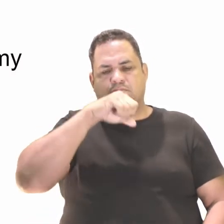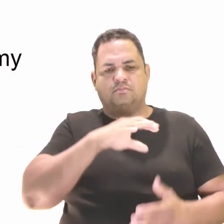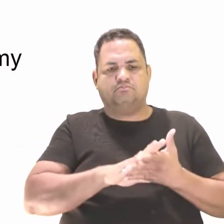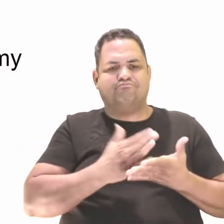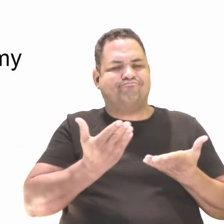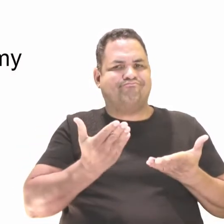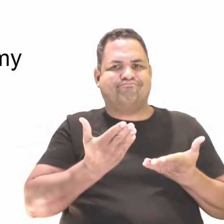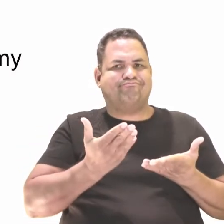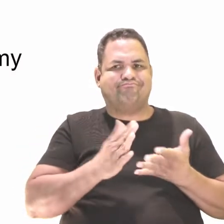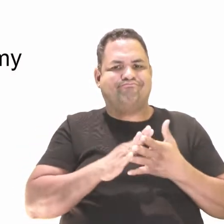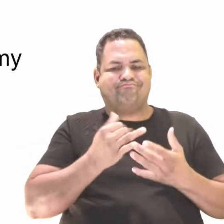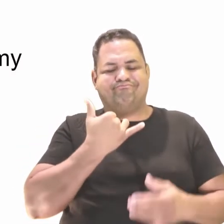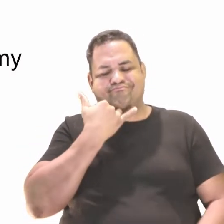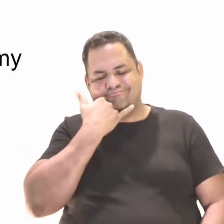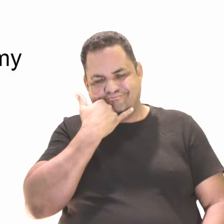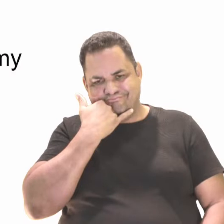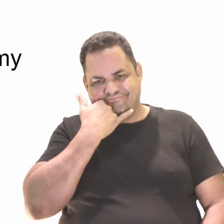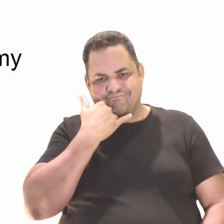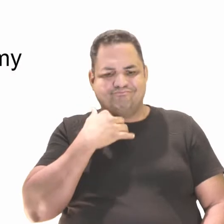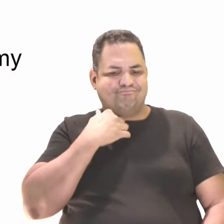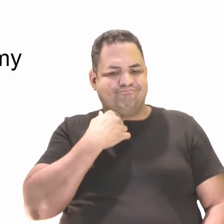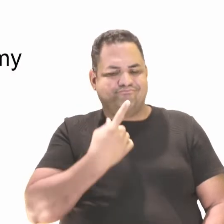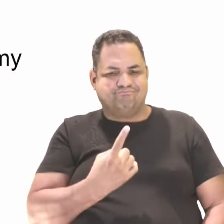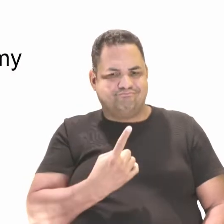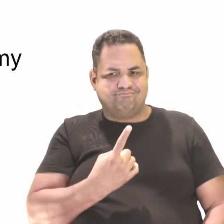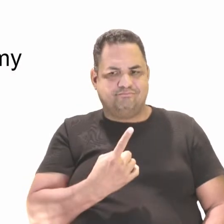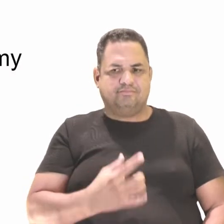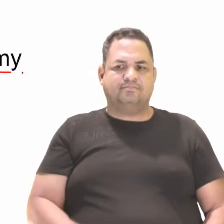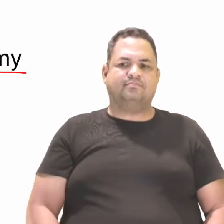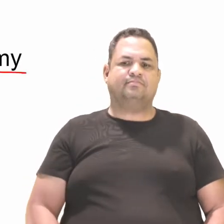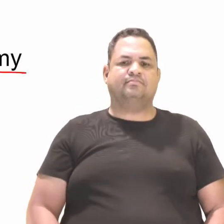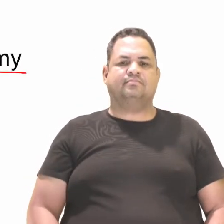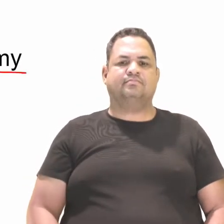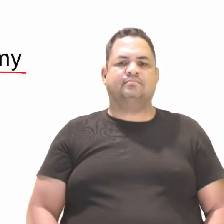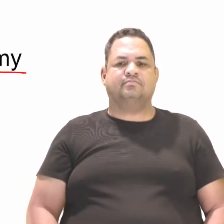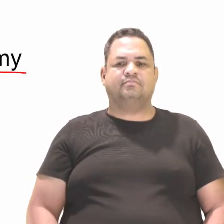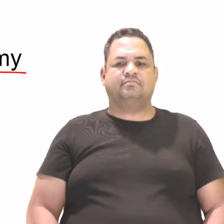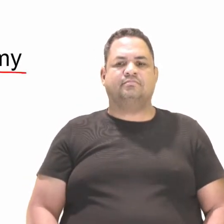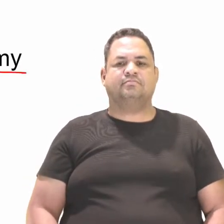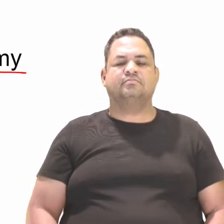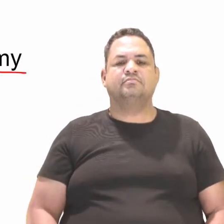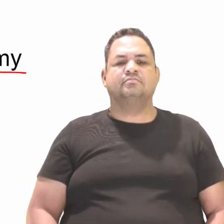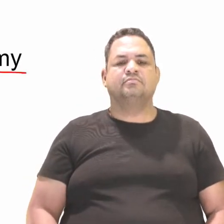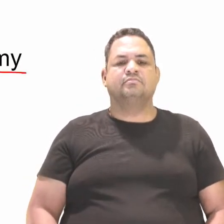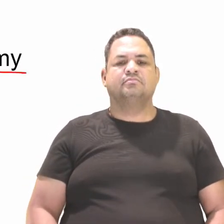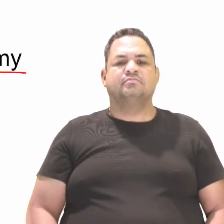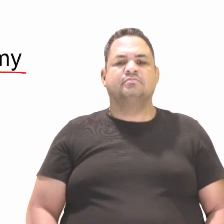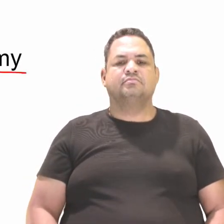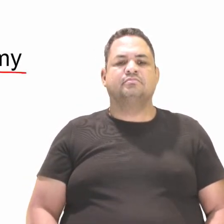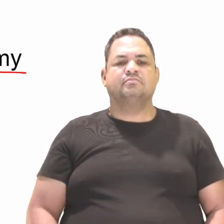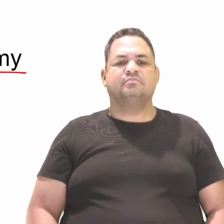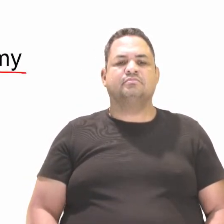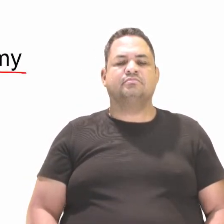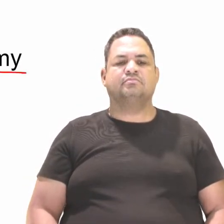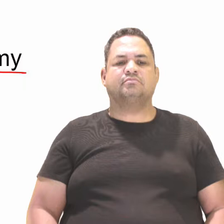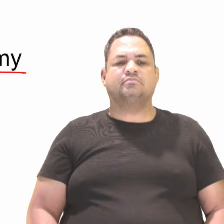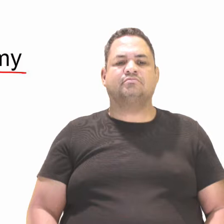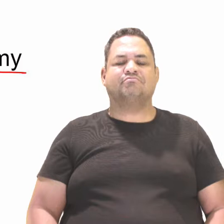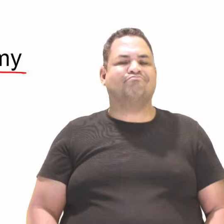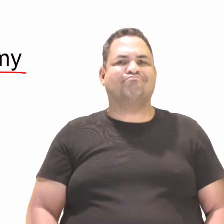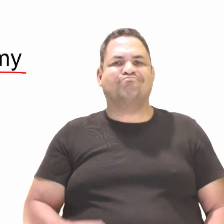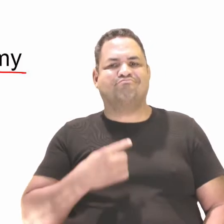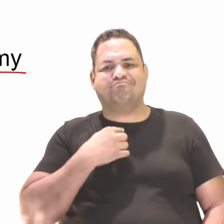foi mal, I can't, I'm having lunch with my mom on Sunday. Ou seja, eu